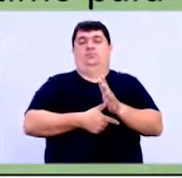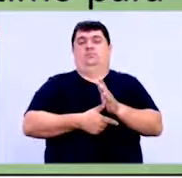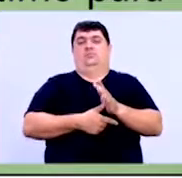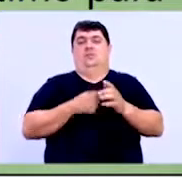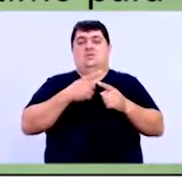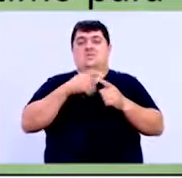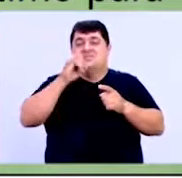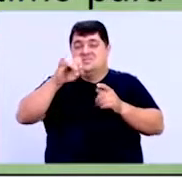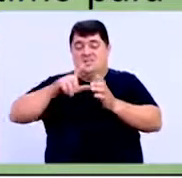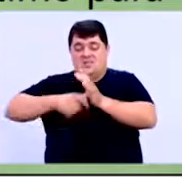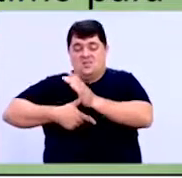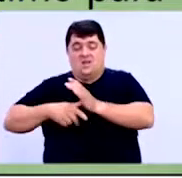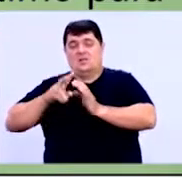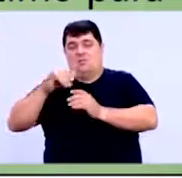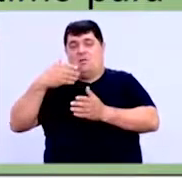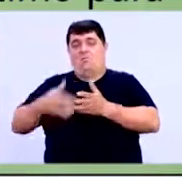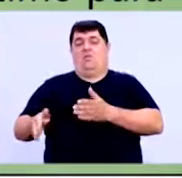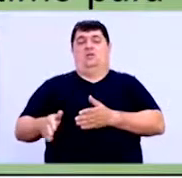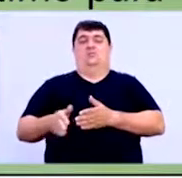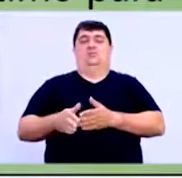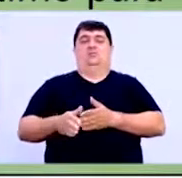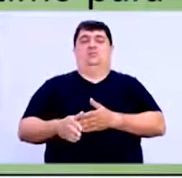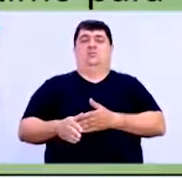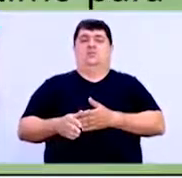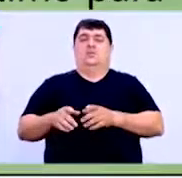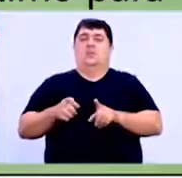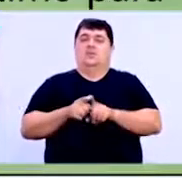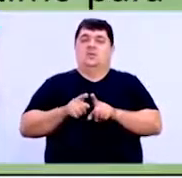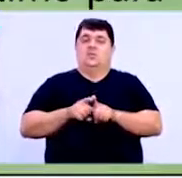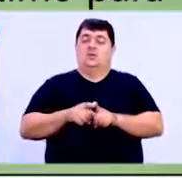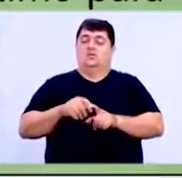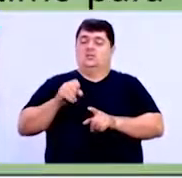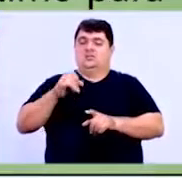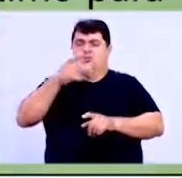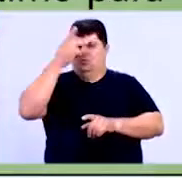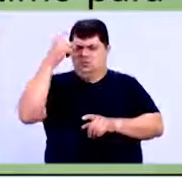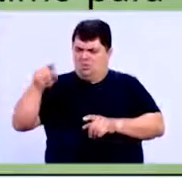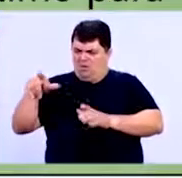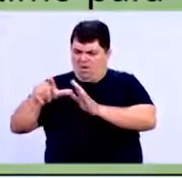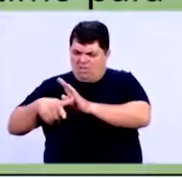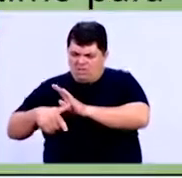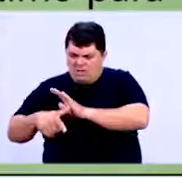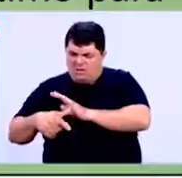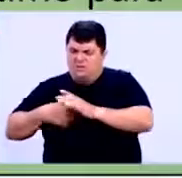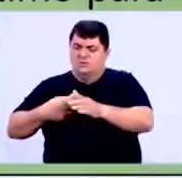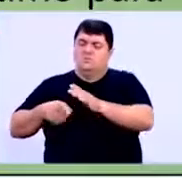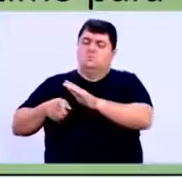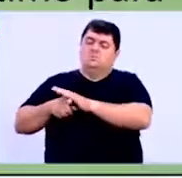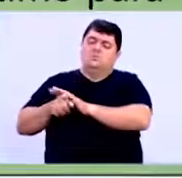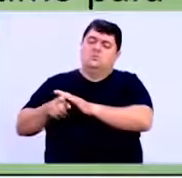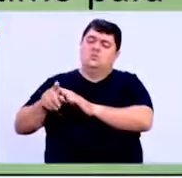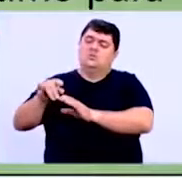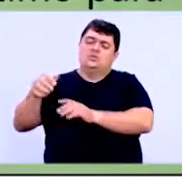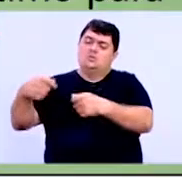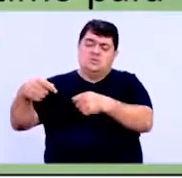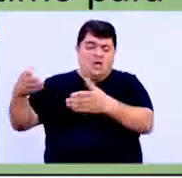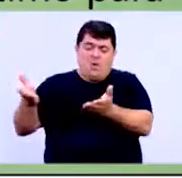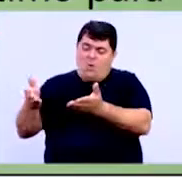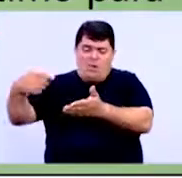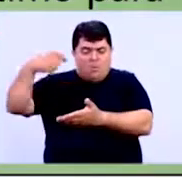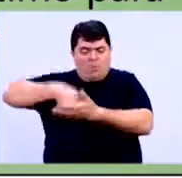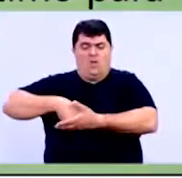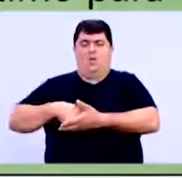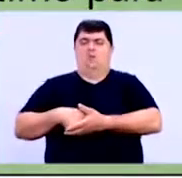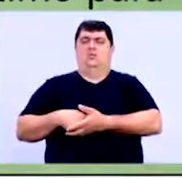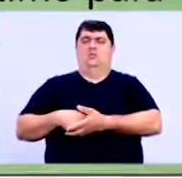cumpridas. Assim como saiba o momento de cobrar de seus clientes. Agora, esse